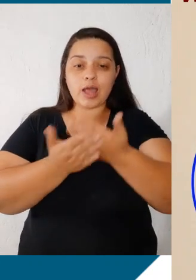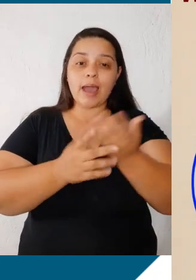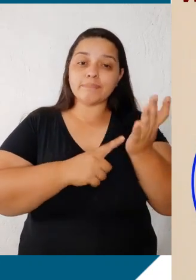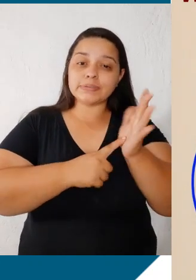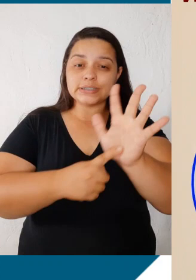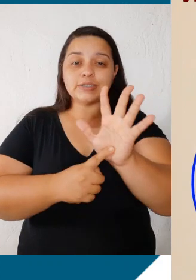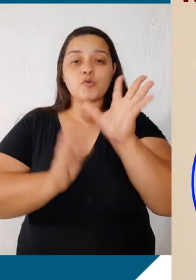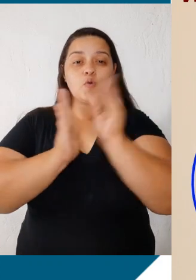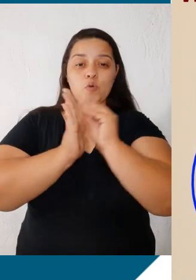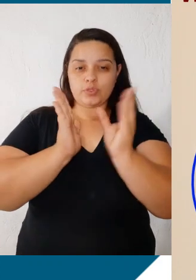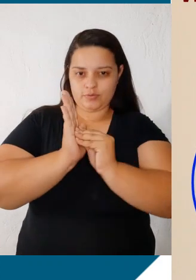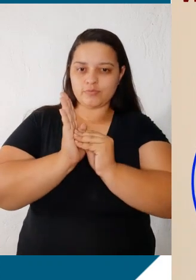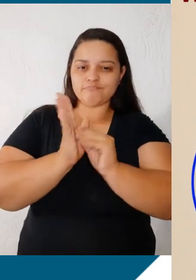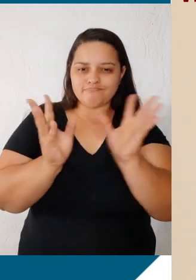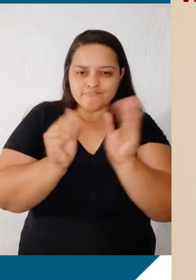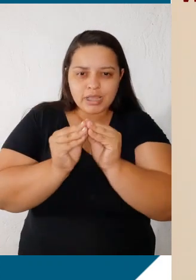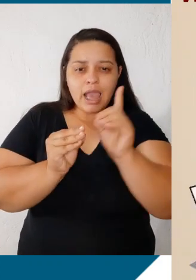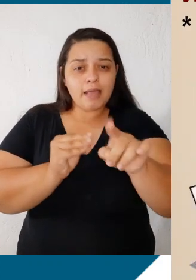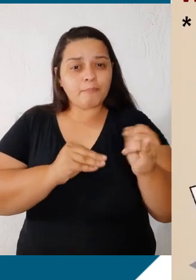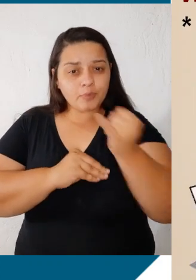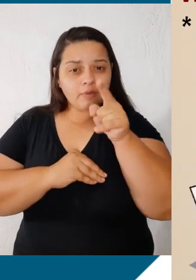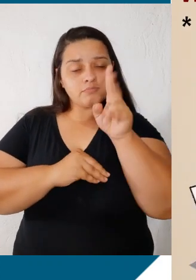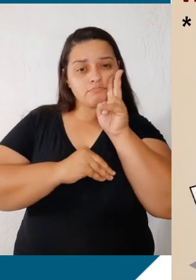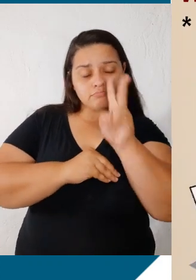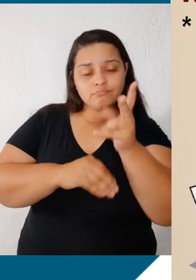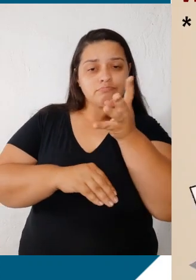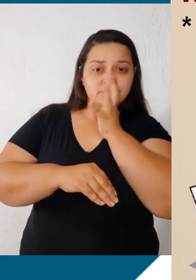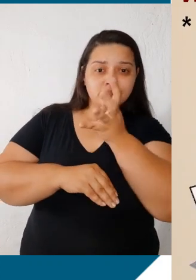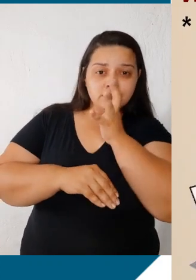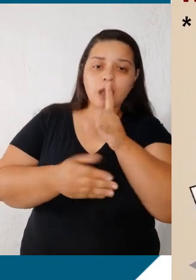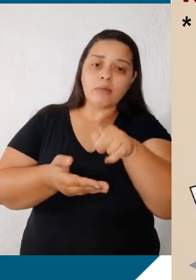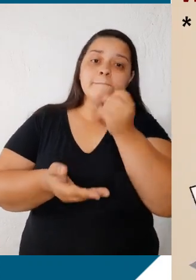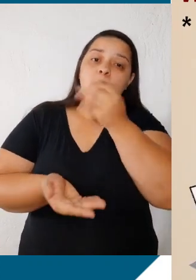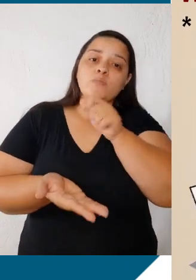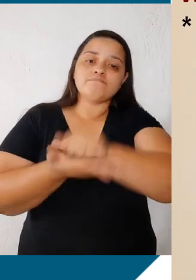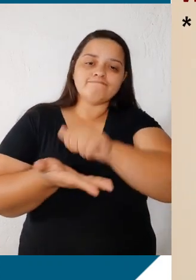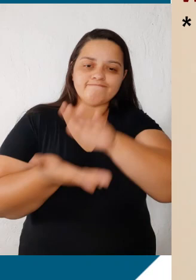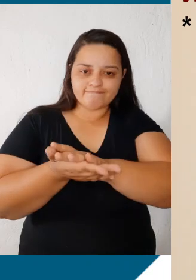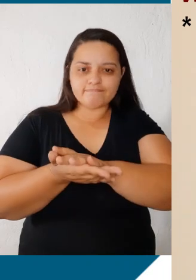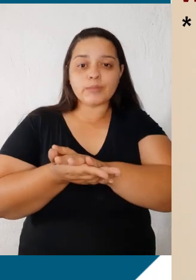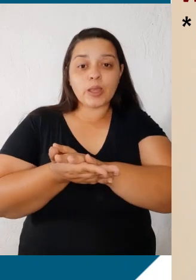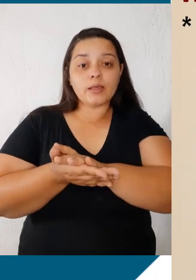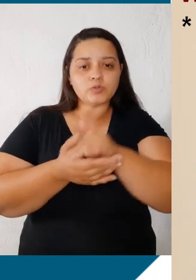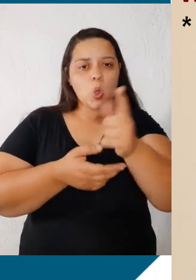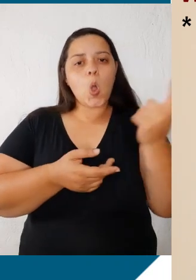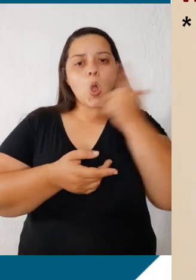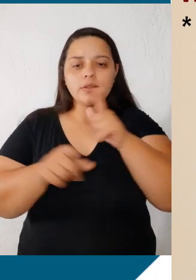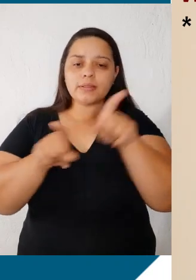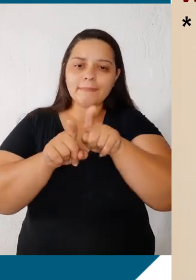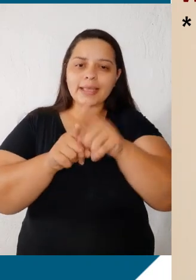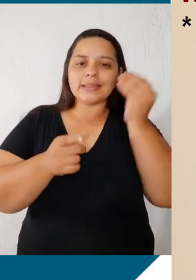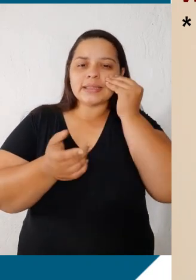de um conteúdo. É muito importante que você assista a videoaula e faça anotações sobre ela. Você pode